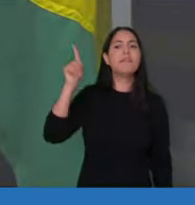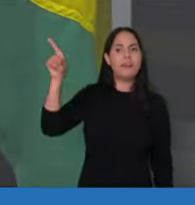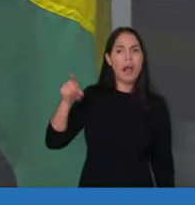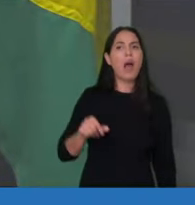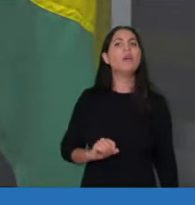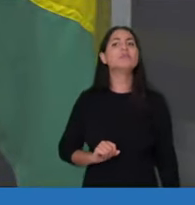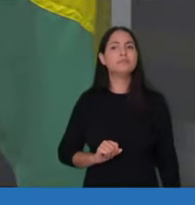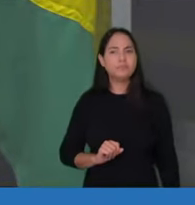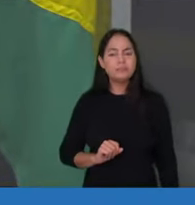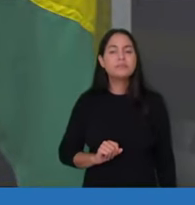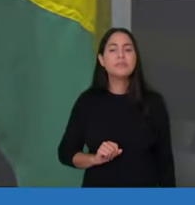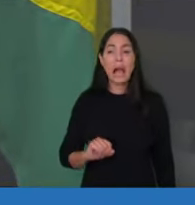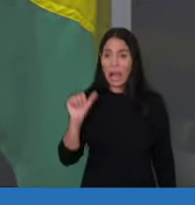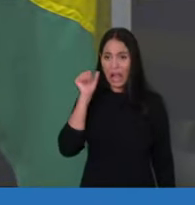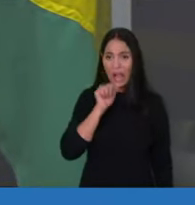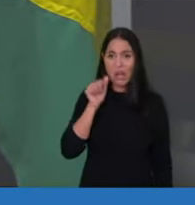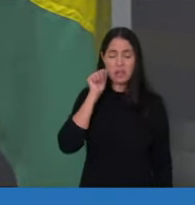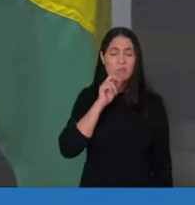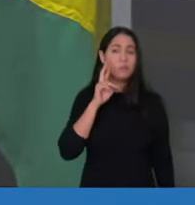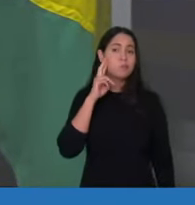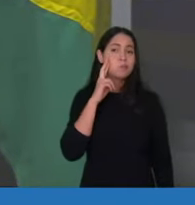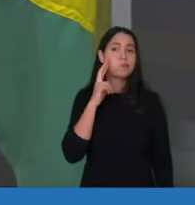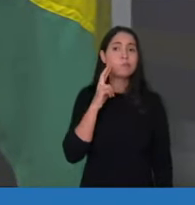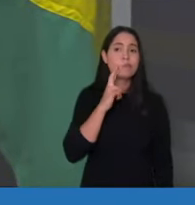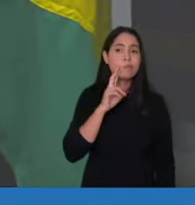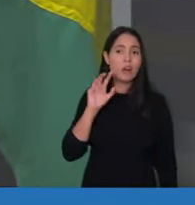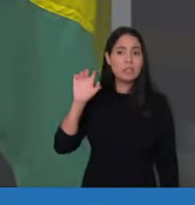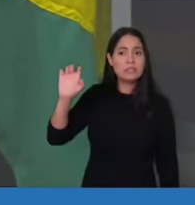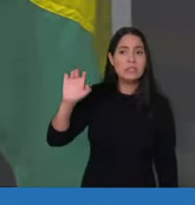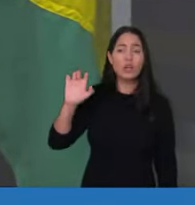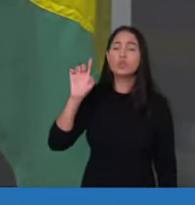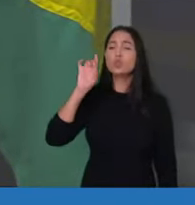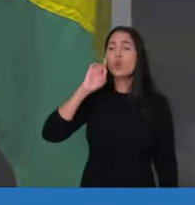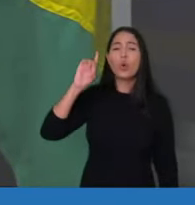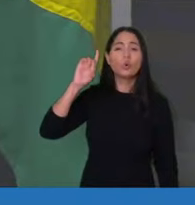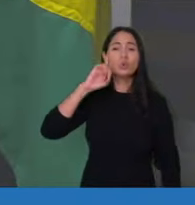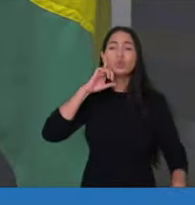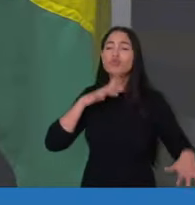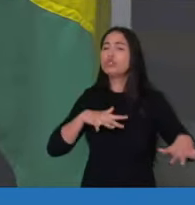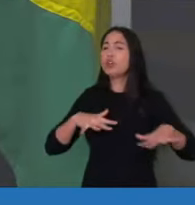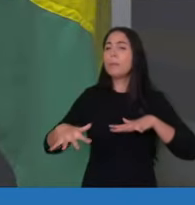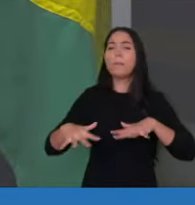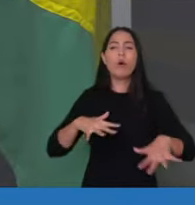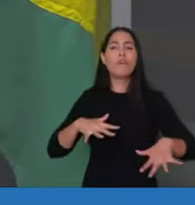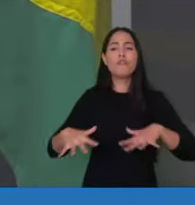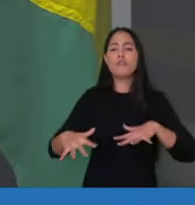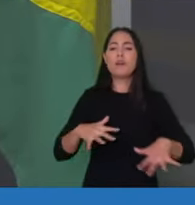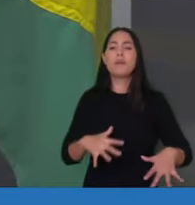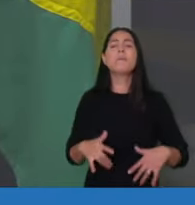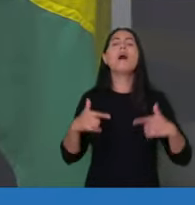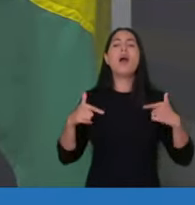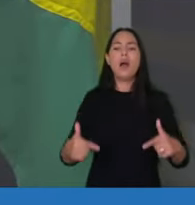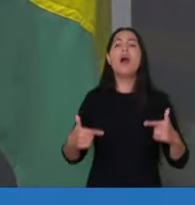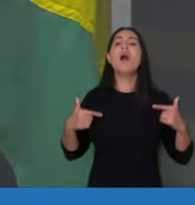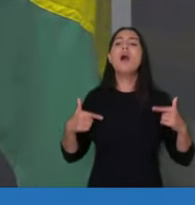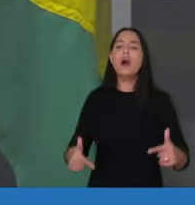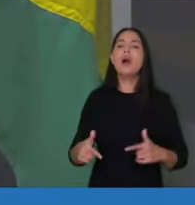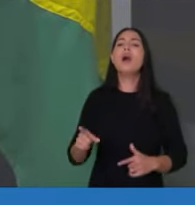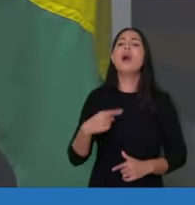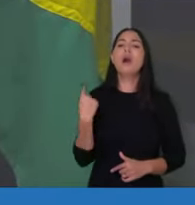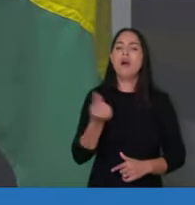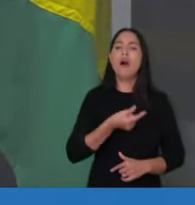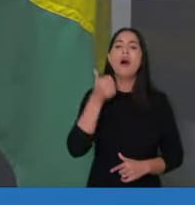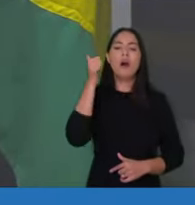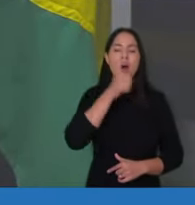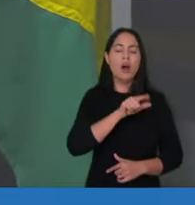mulheres de Rondônia se mobilizam todos os dias, todos os atos, as mulheres de Rondônia